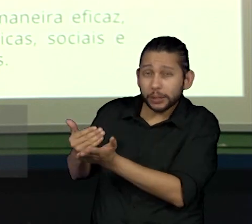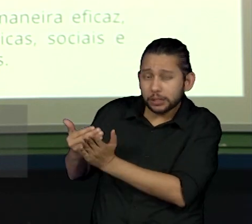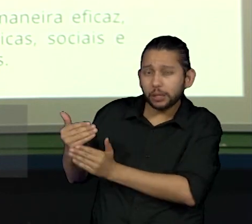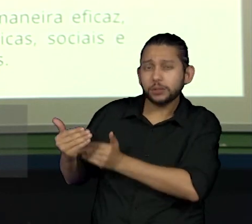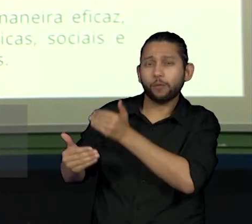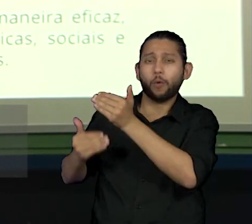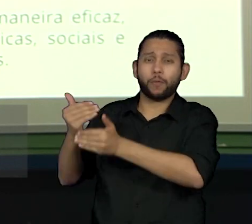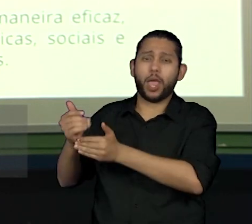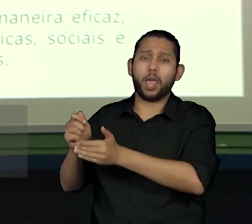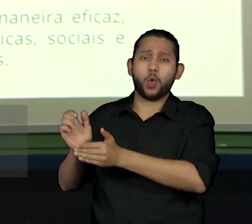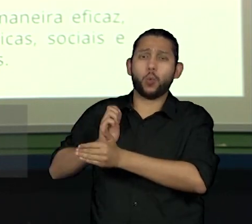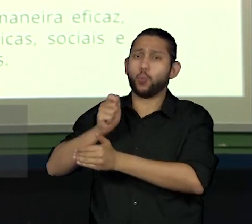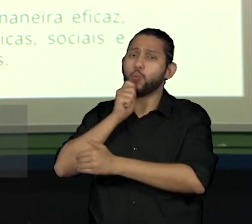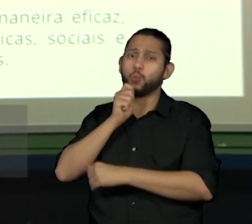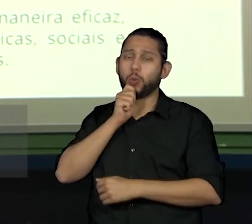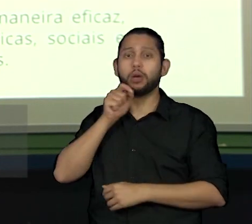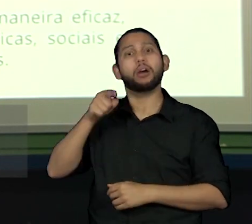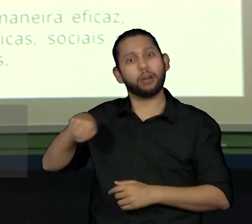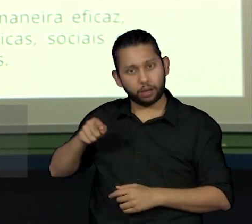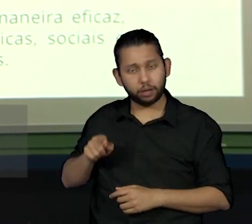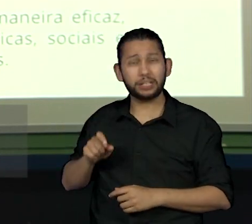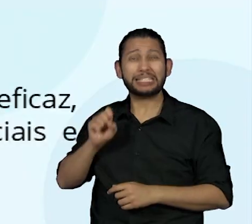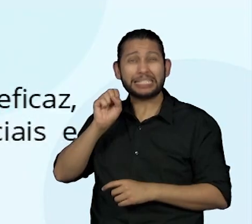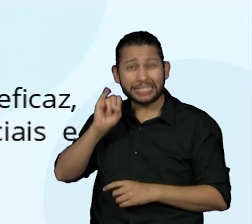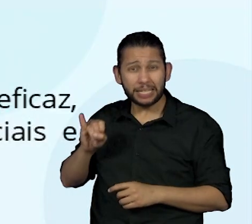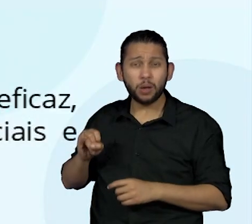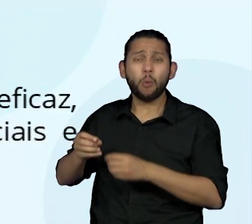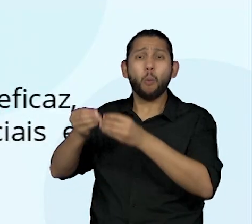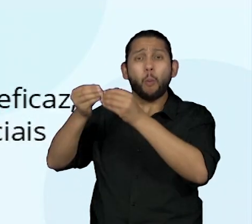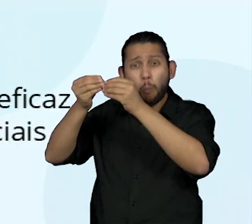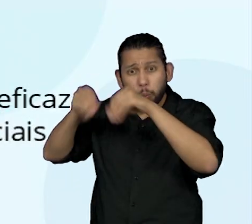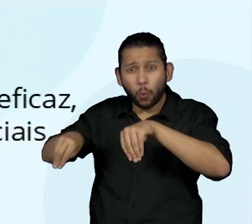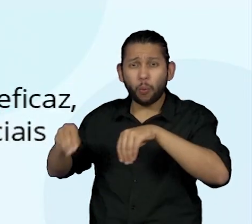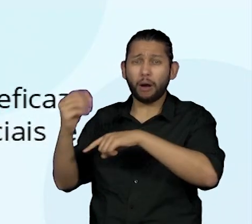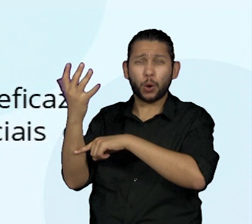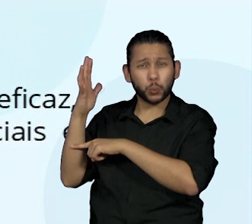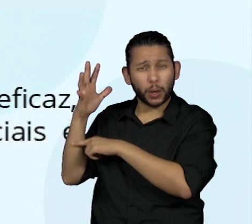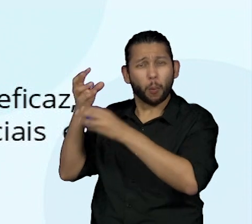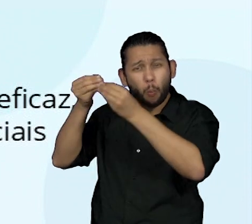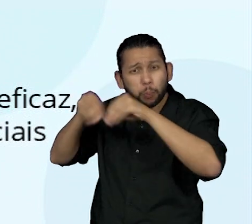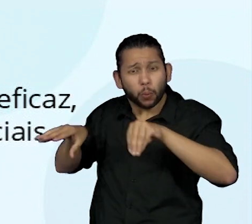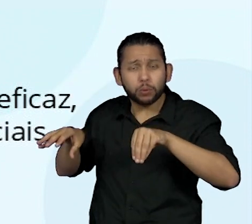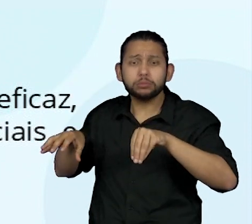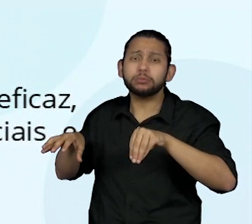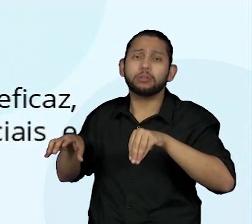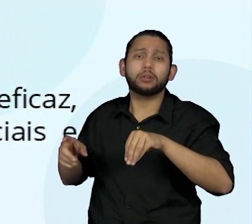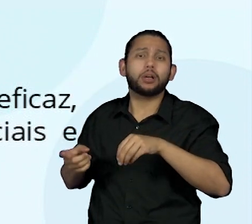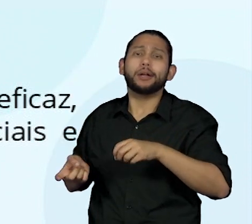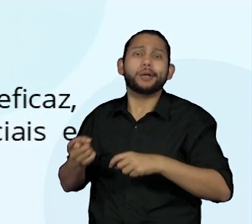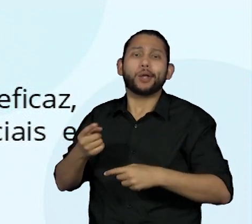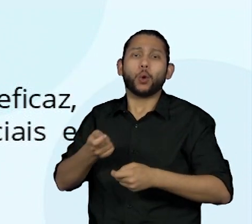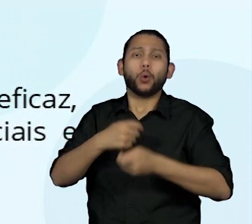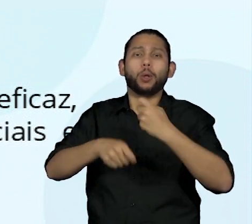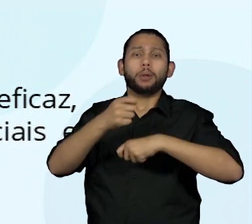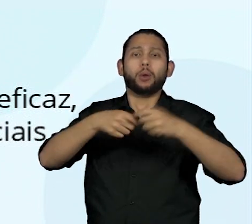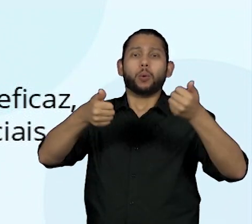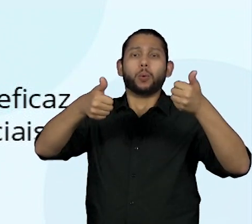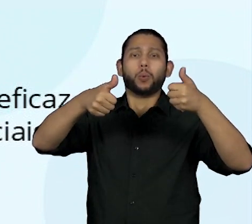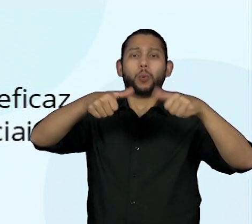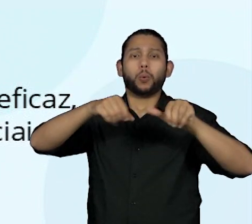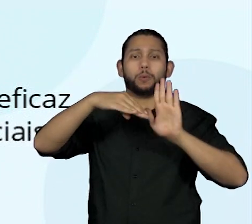os que mais sofrem perdas no PIB devido a consequências e riscos naturais.